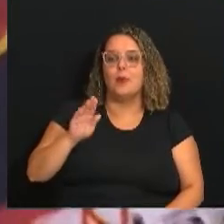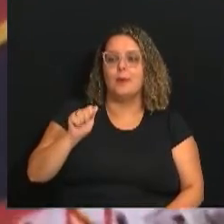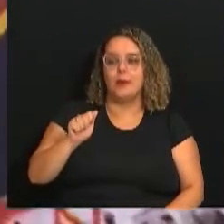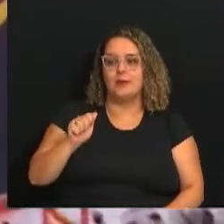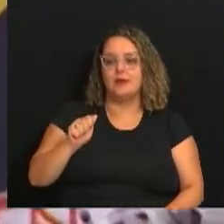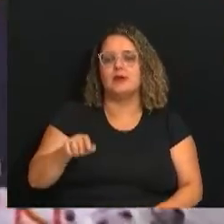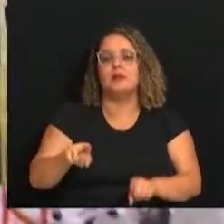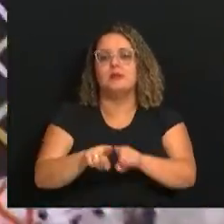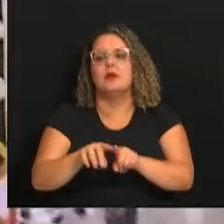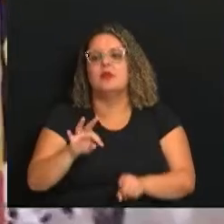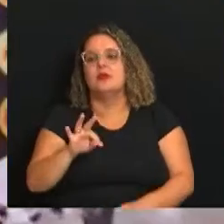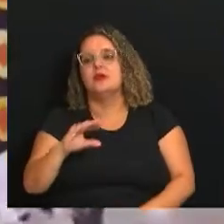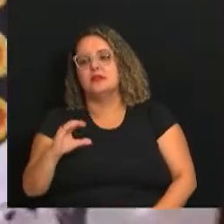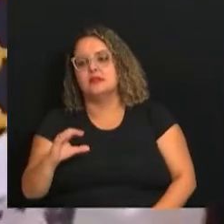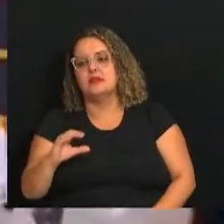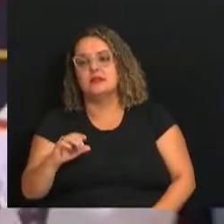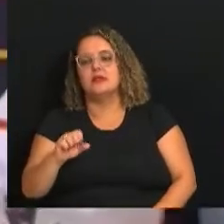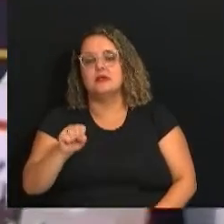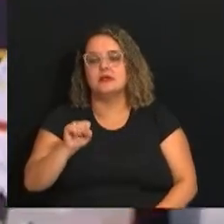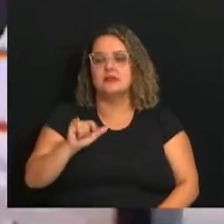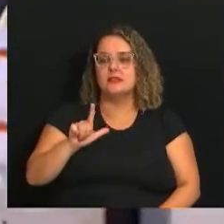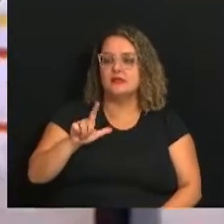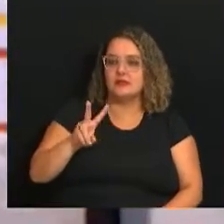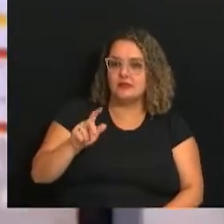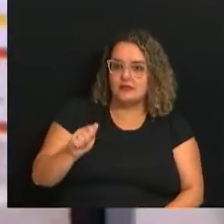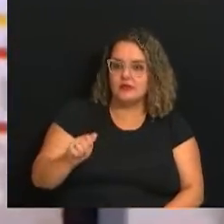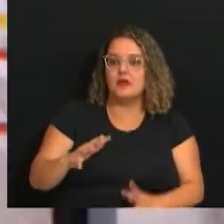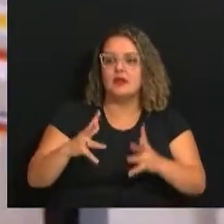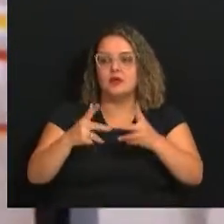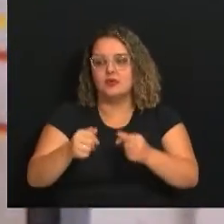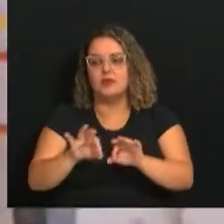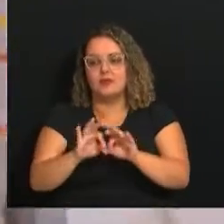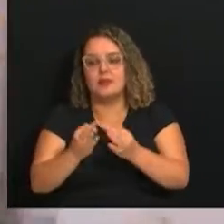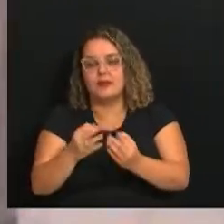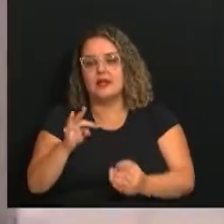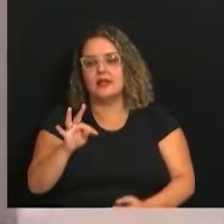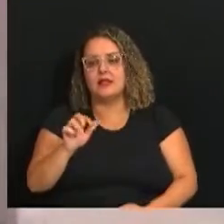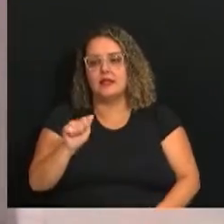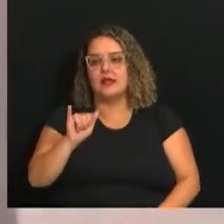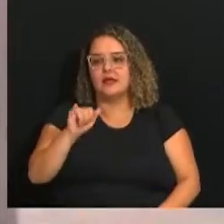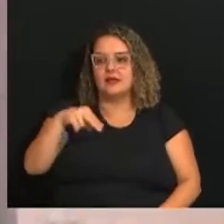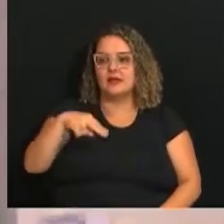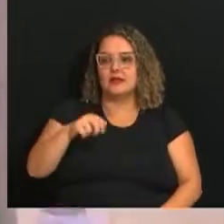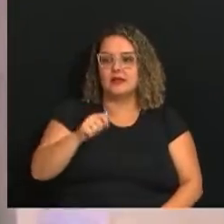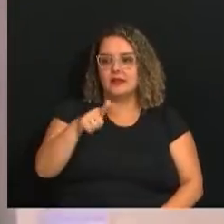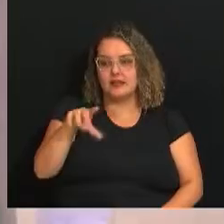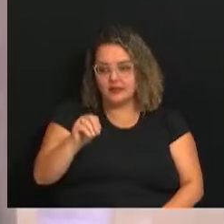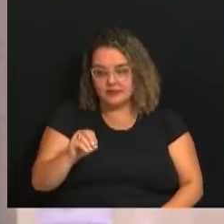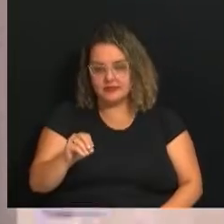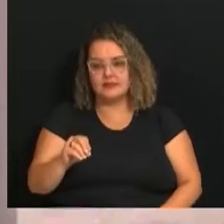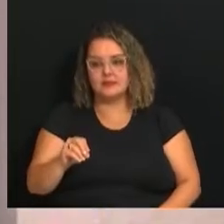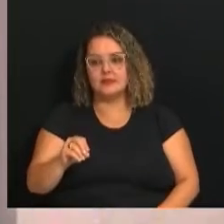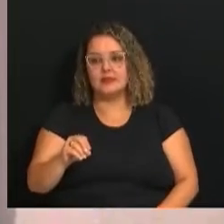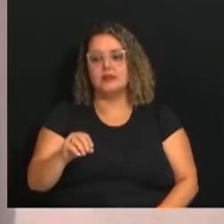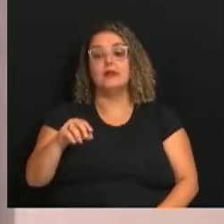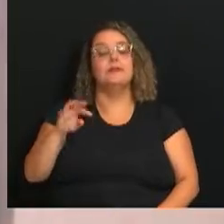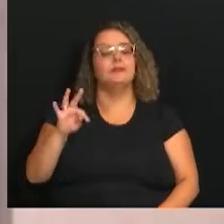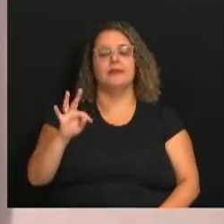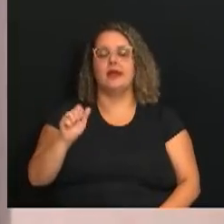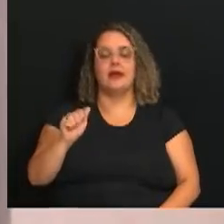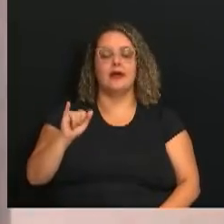exposição, eu quero primeiro dizer que essa exposição só pode estar